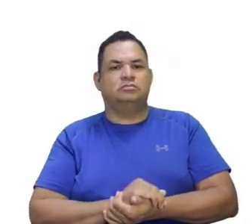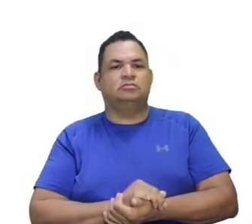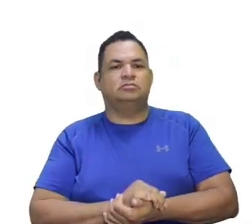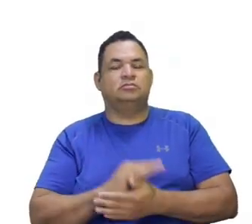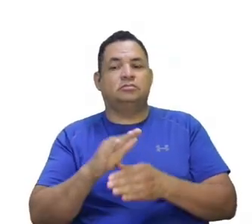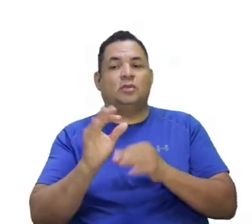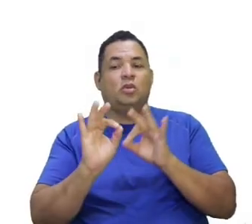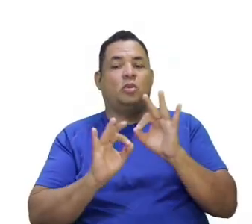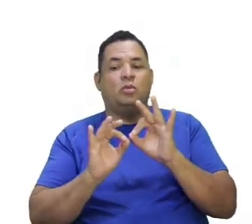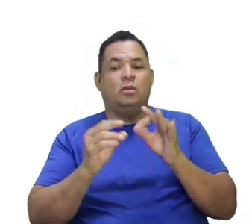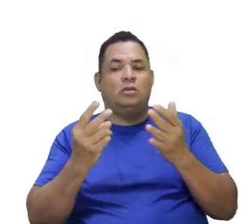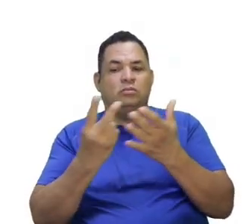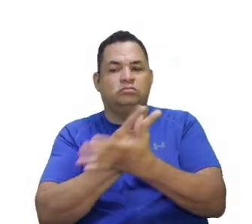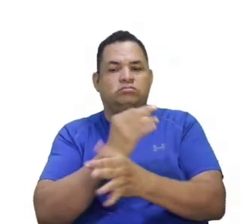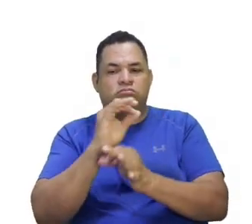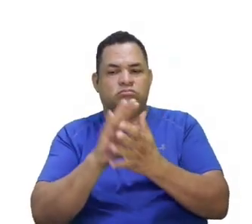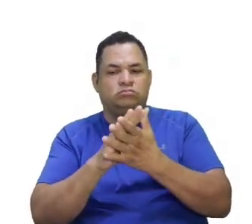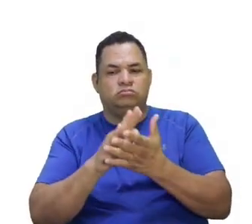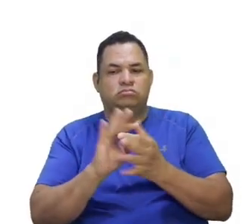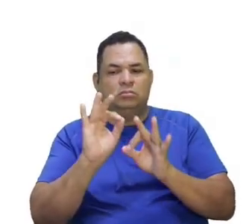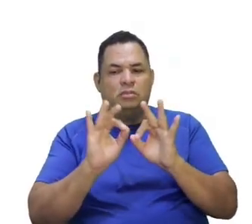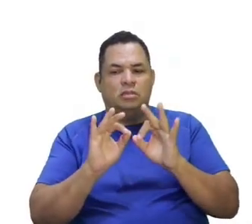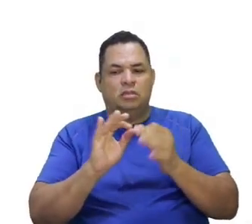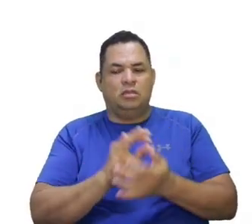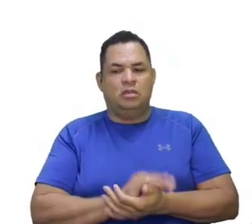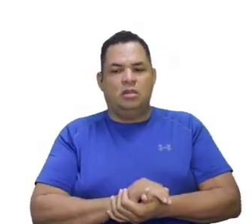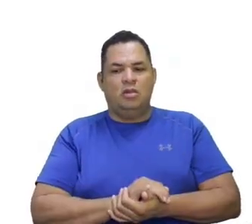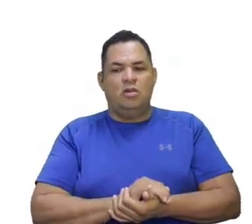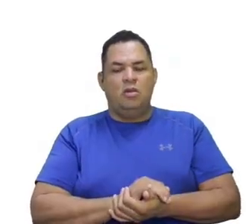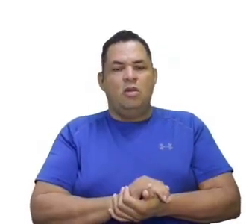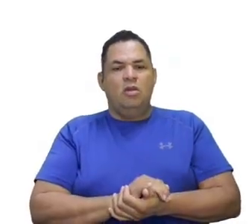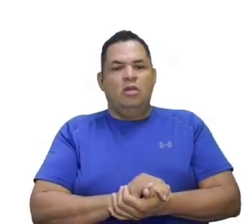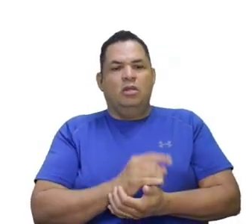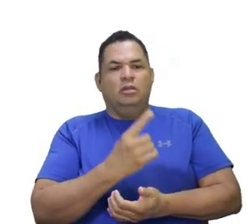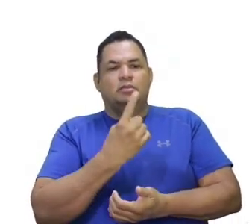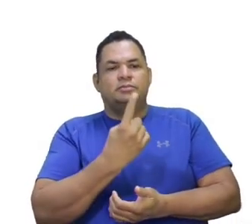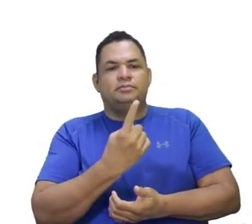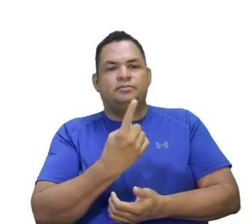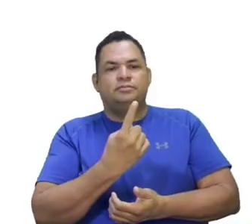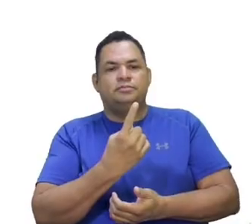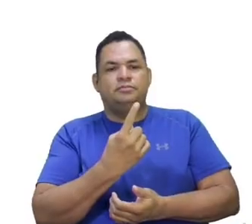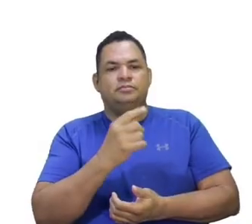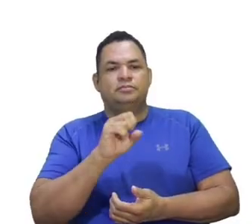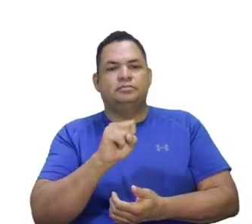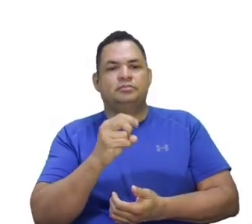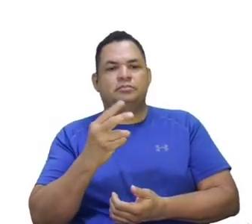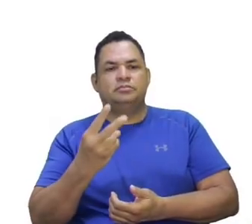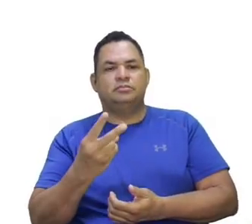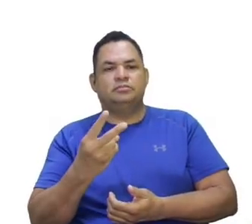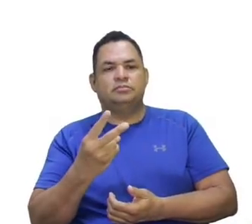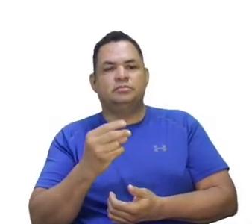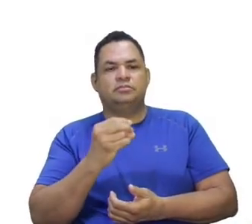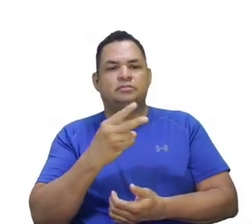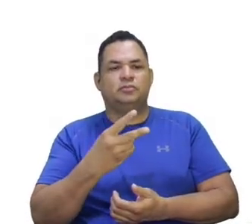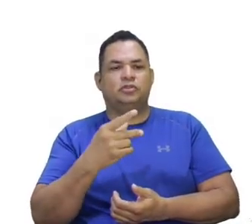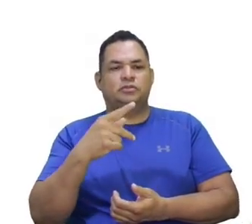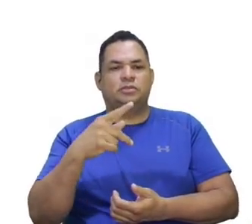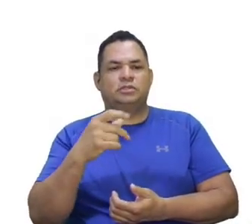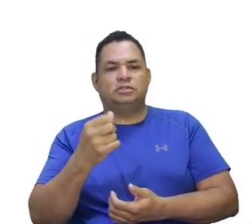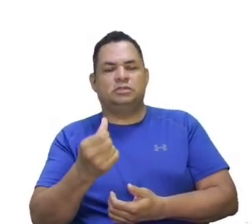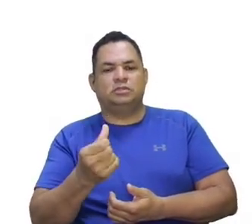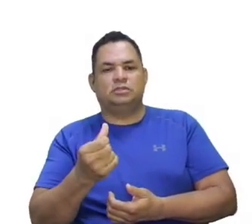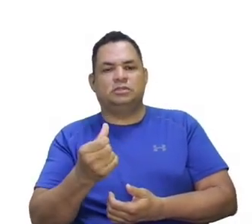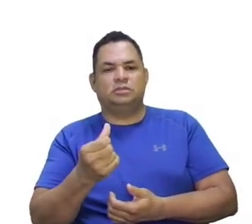E aí, como que fica a distribuição eletrônica para ele? Vai ficar 1s2, 2s2,